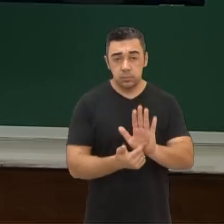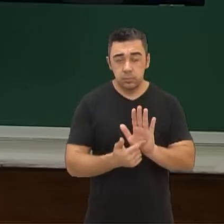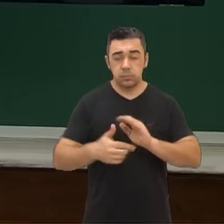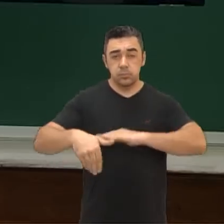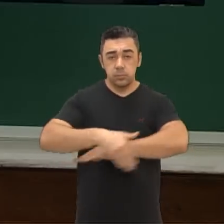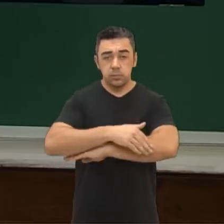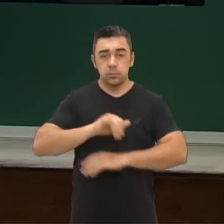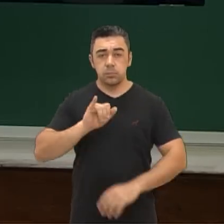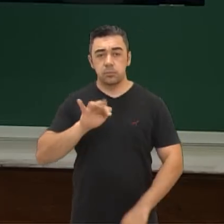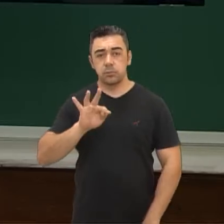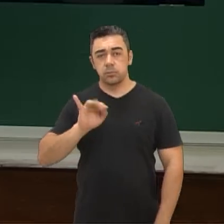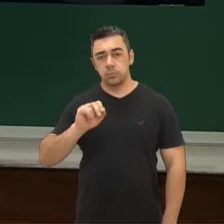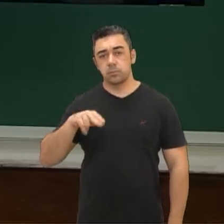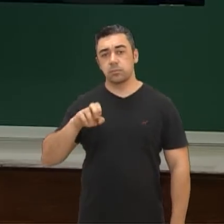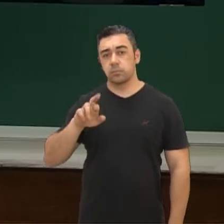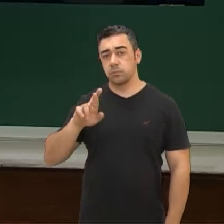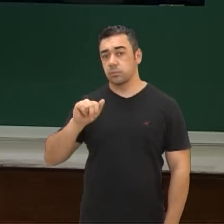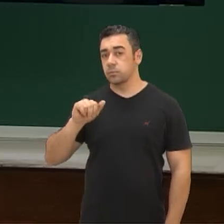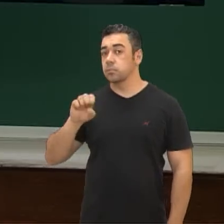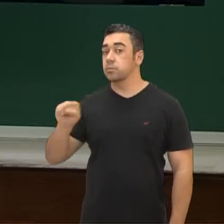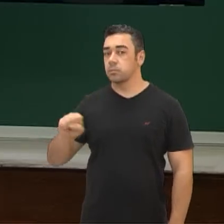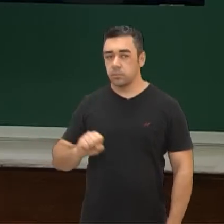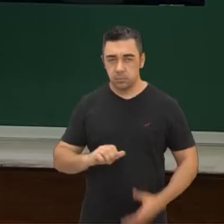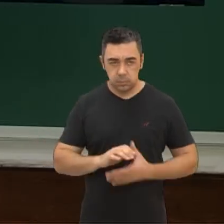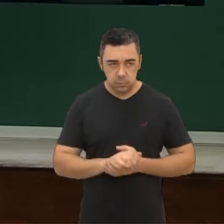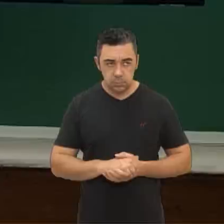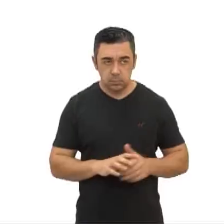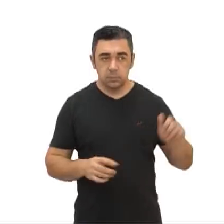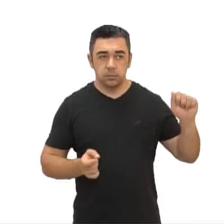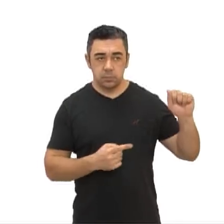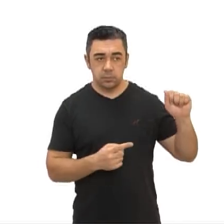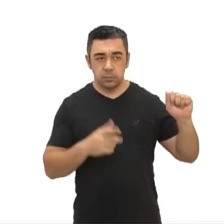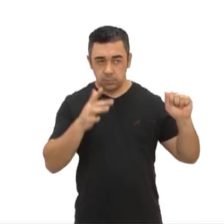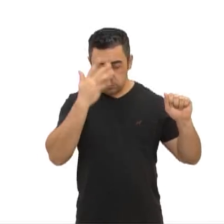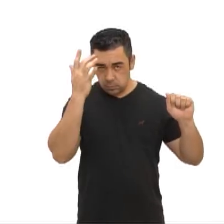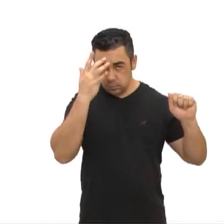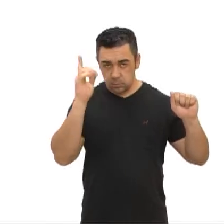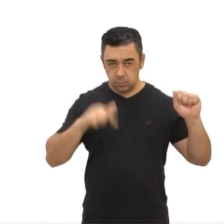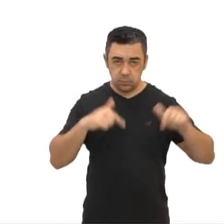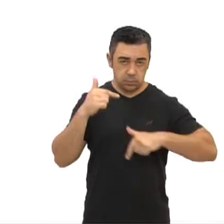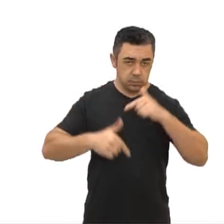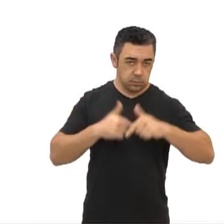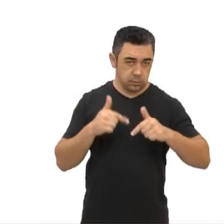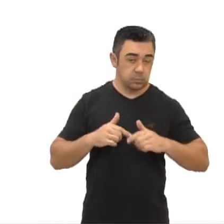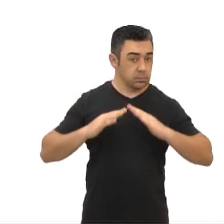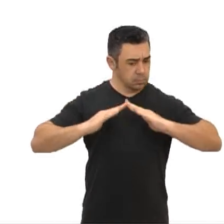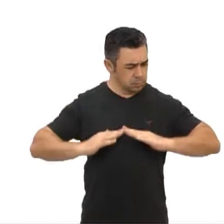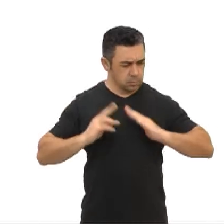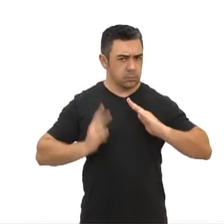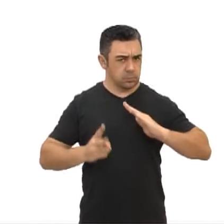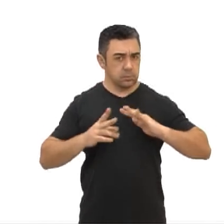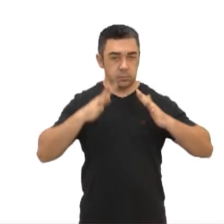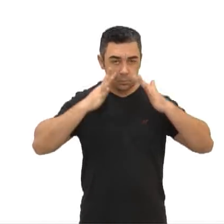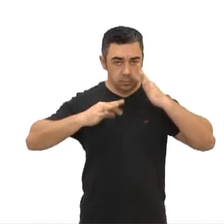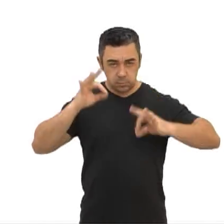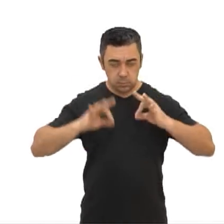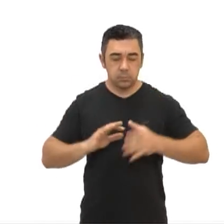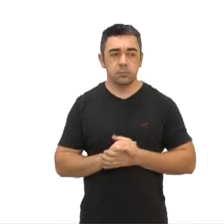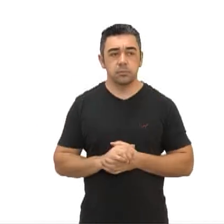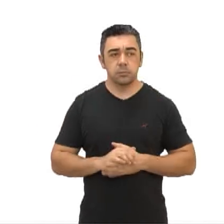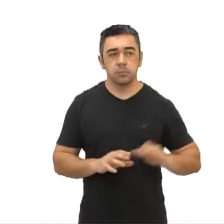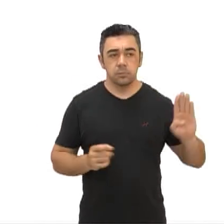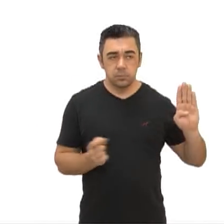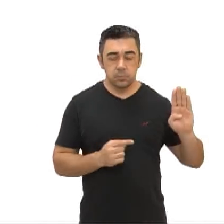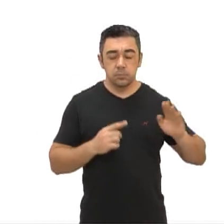cidade, né? São pessoas que não têm, talvez, uma moradia fixa, assim, né? Eles vão viajando e vão se apresentando e